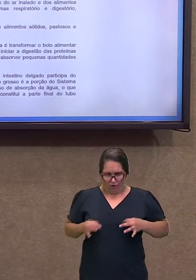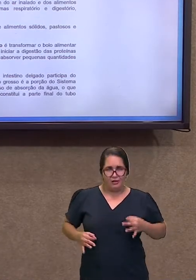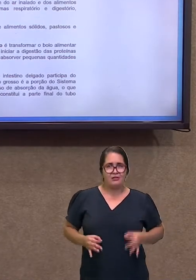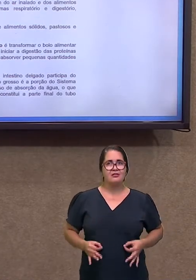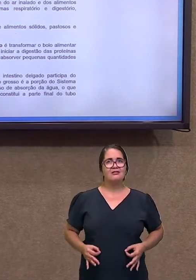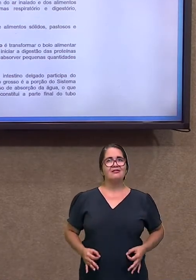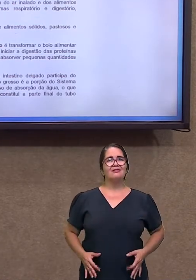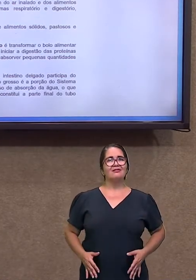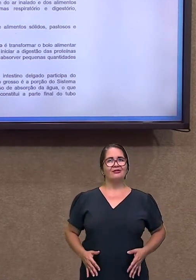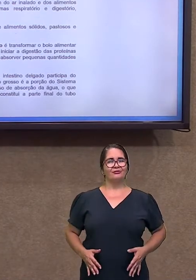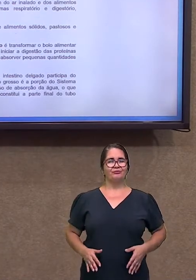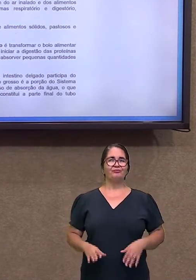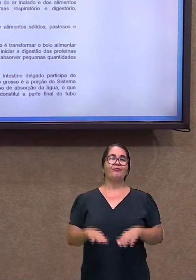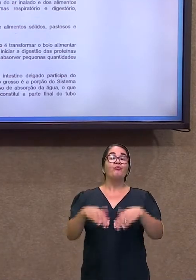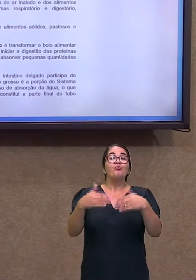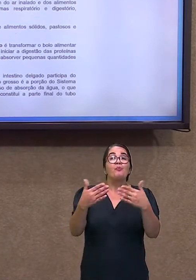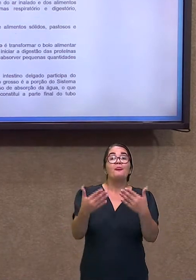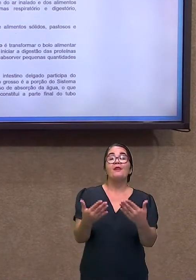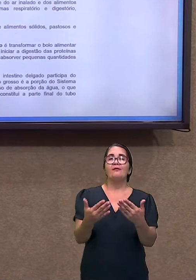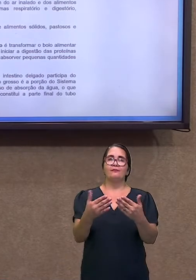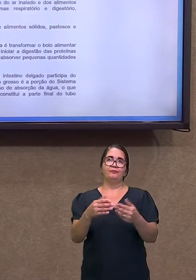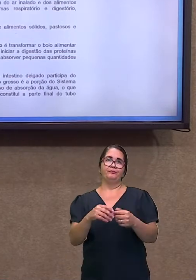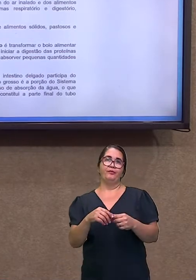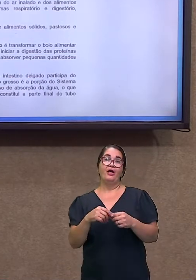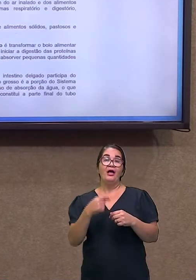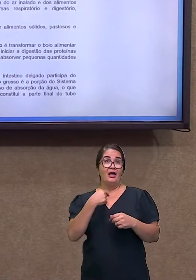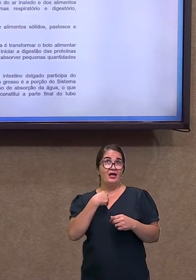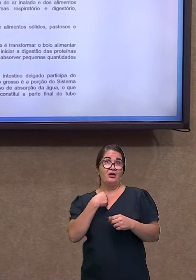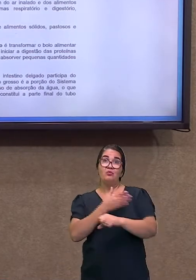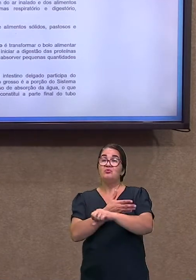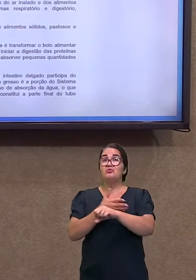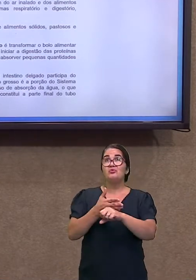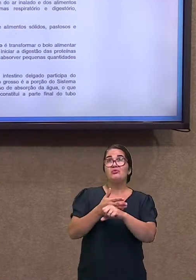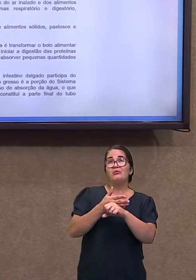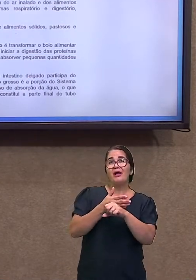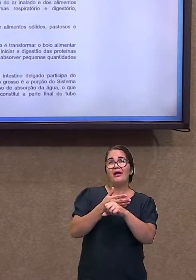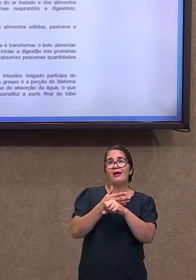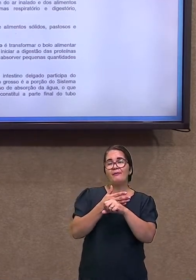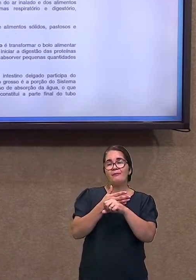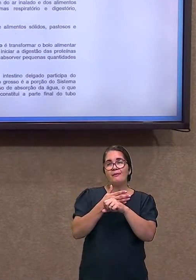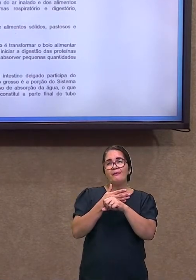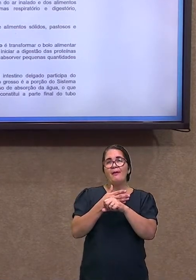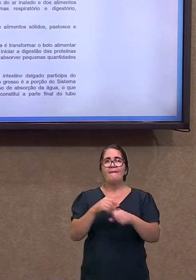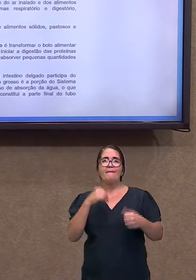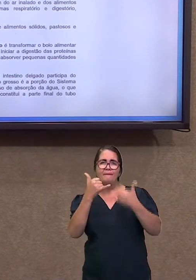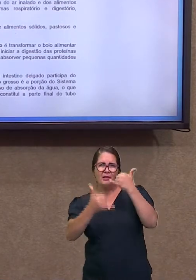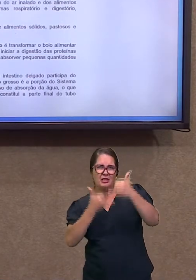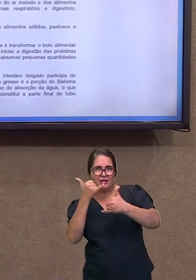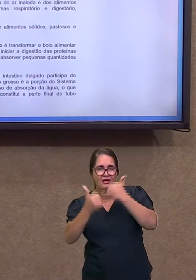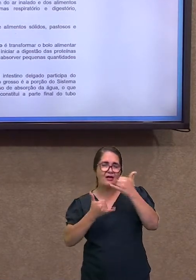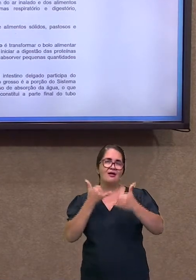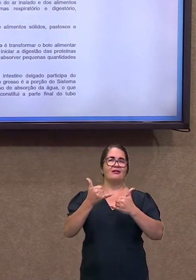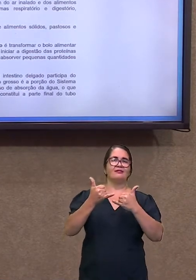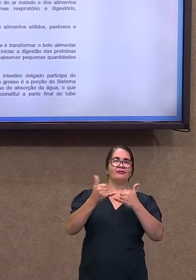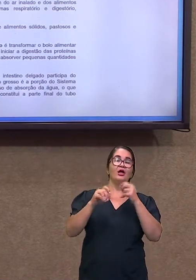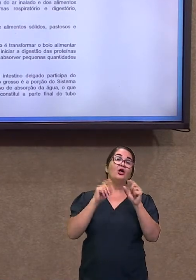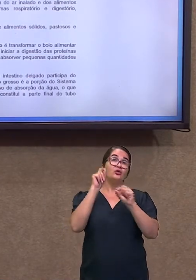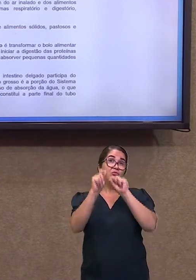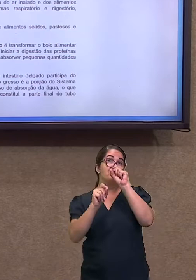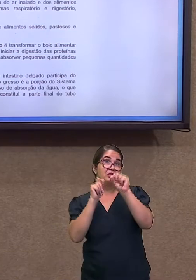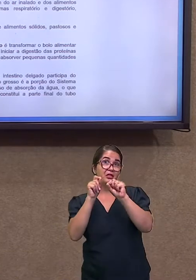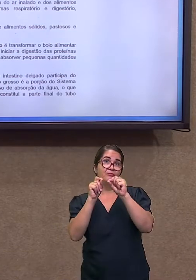maneira correta. Eu costumo brincar que tudo que excede vira resto.